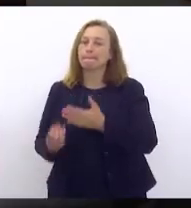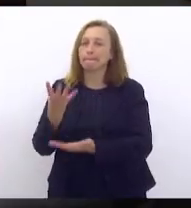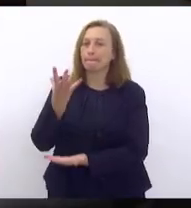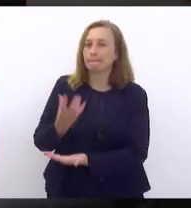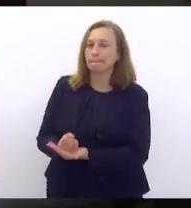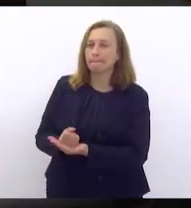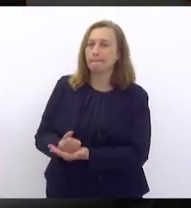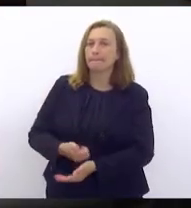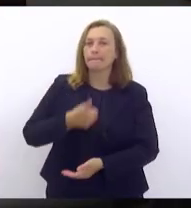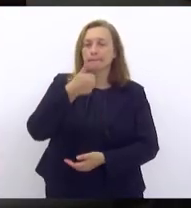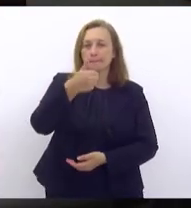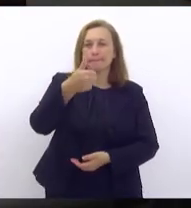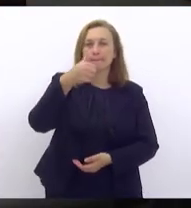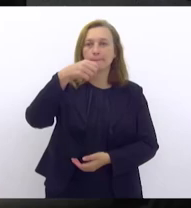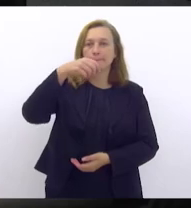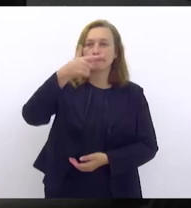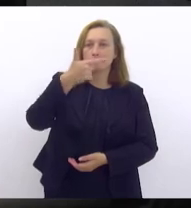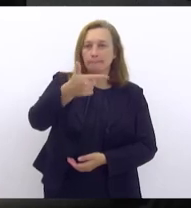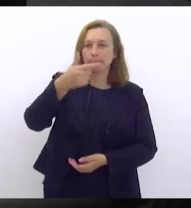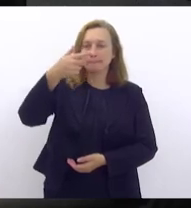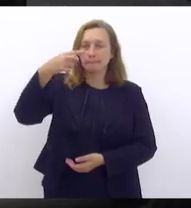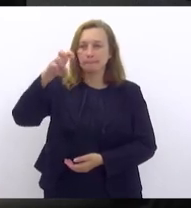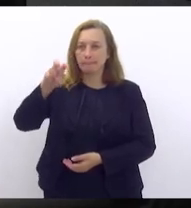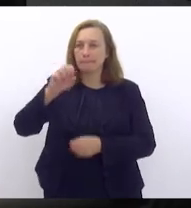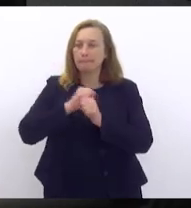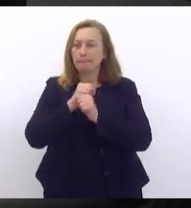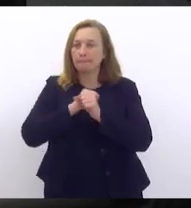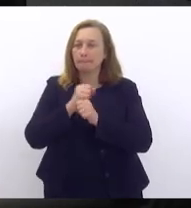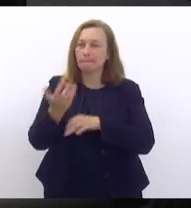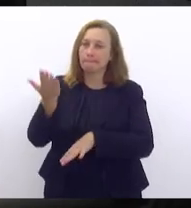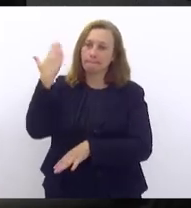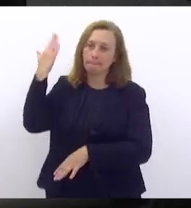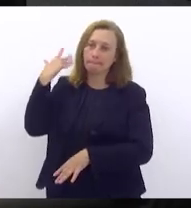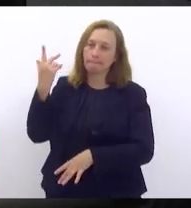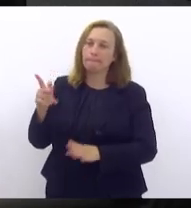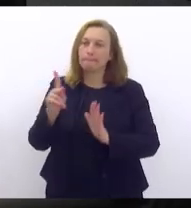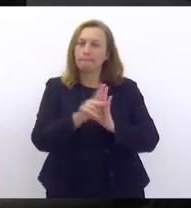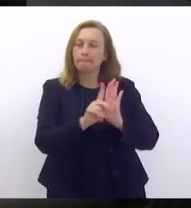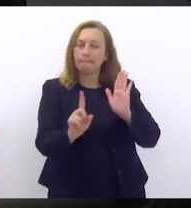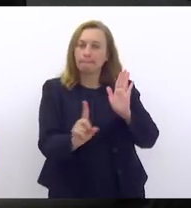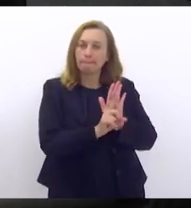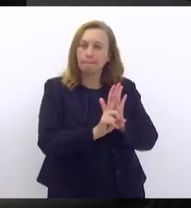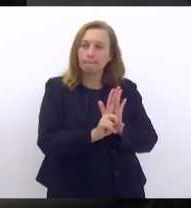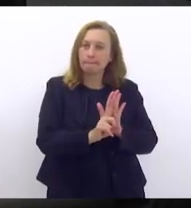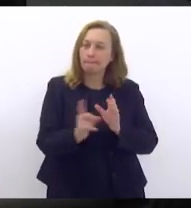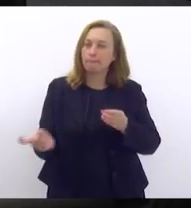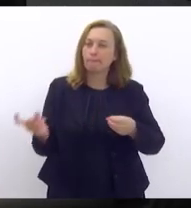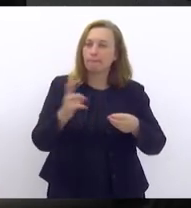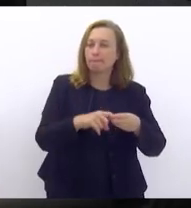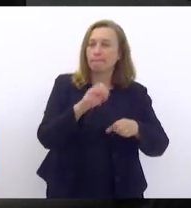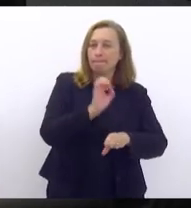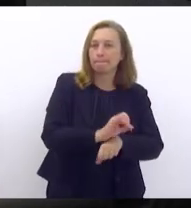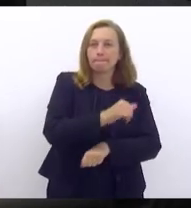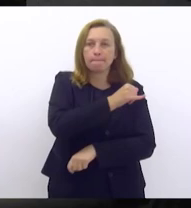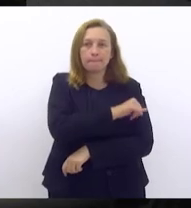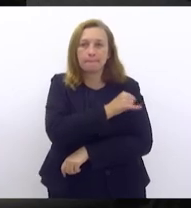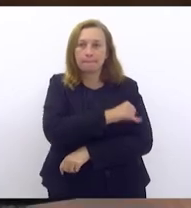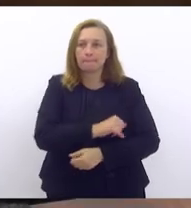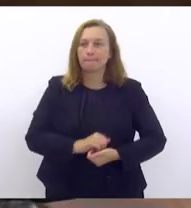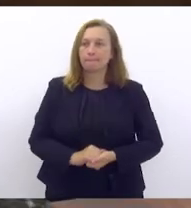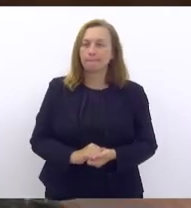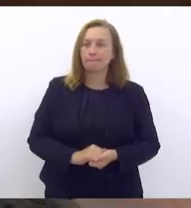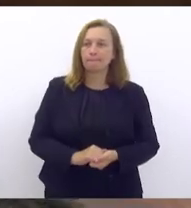125 anos atrás. E este projeto de lei devolve ao Estado do Rio de Janeiro